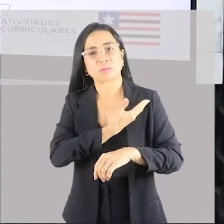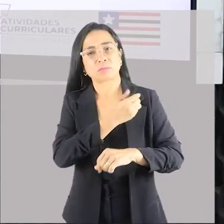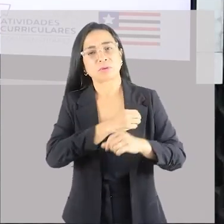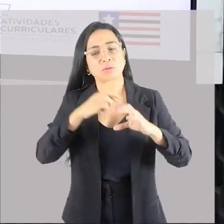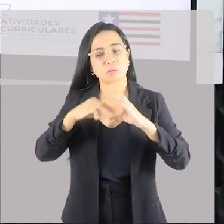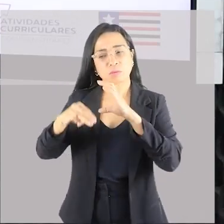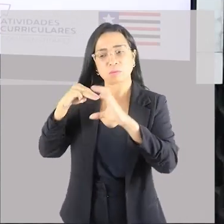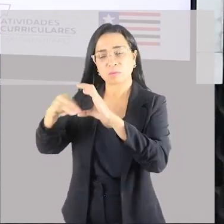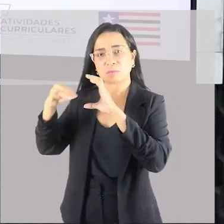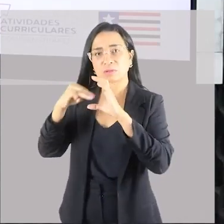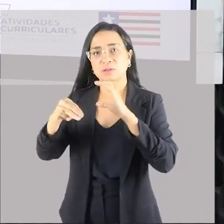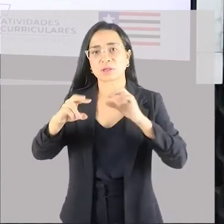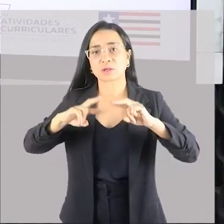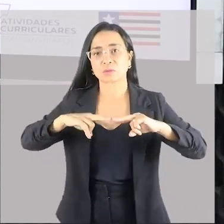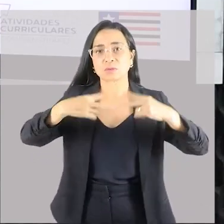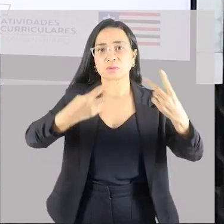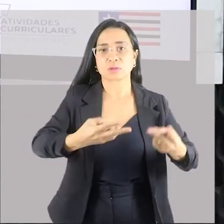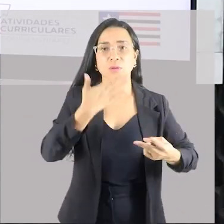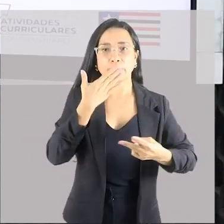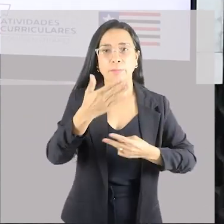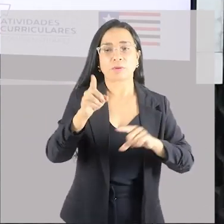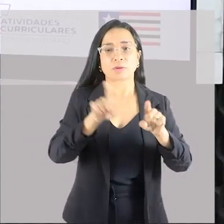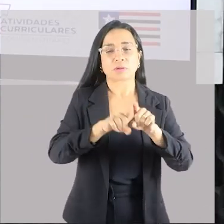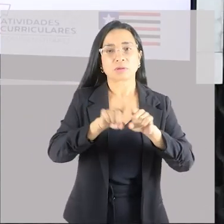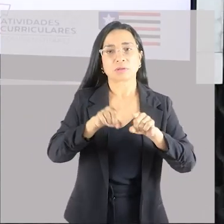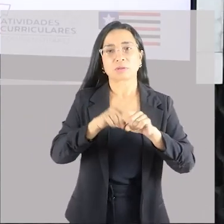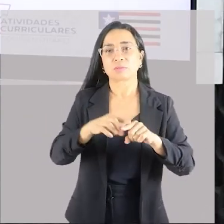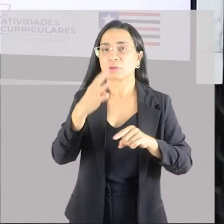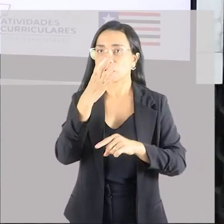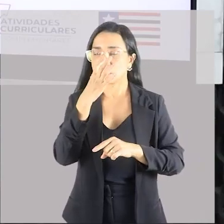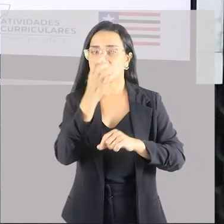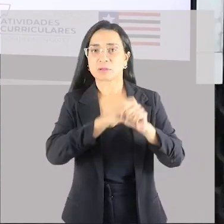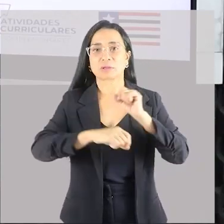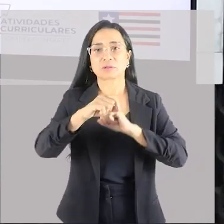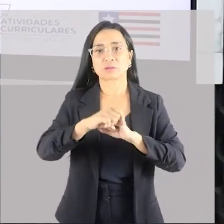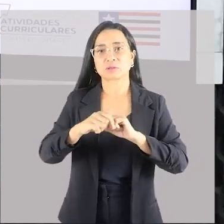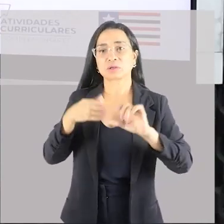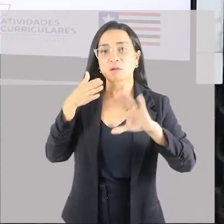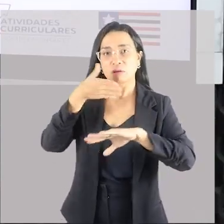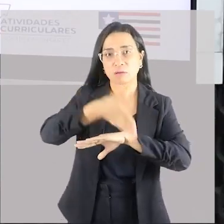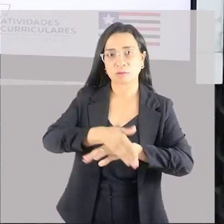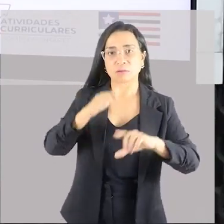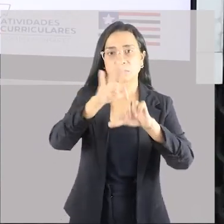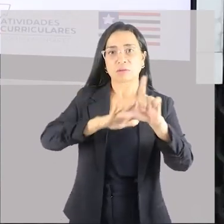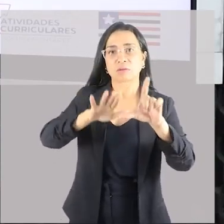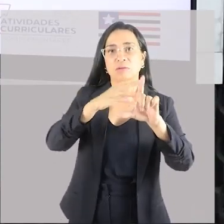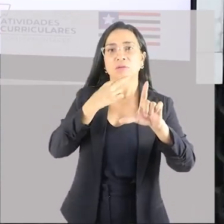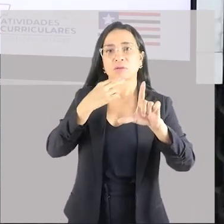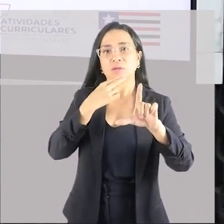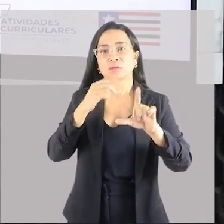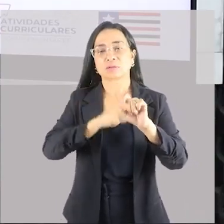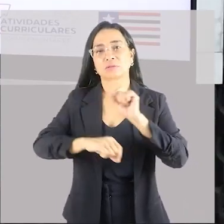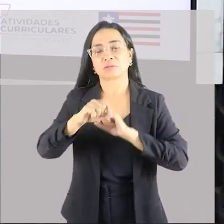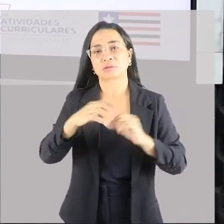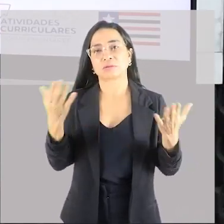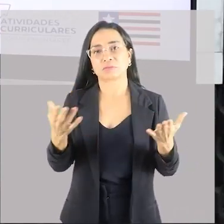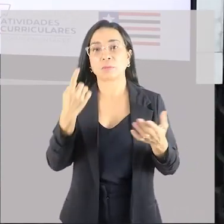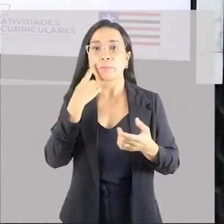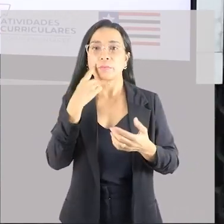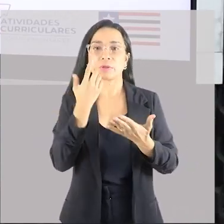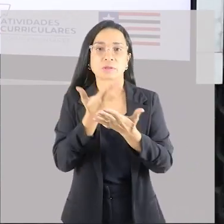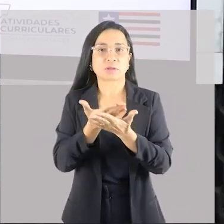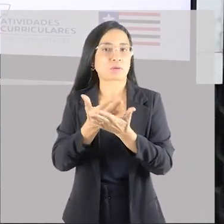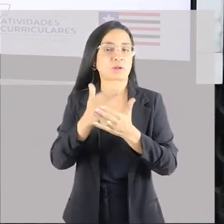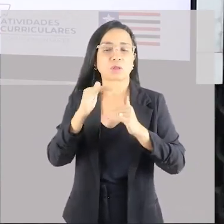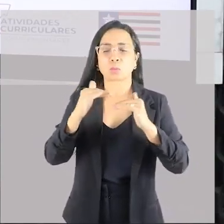mensagem, manda os links, pede para também estar assistindo, vai na plataforma Gonçalves Dias, dá um Gonçalves Dias, vê as aulas. É tudo show